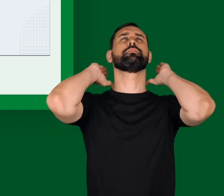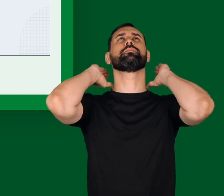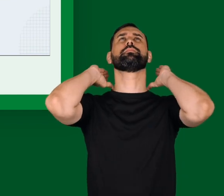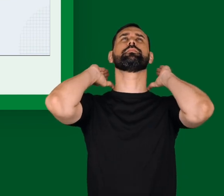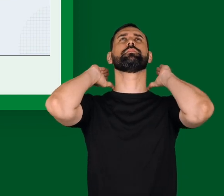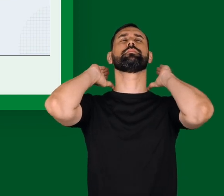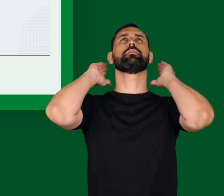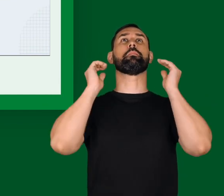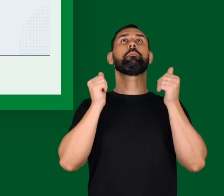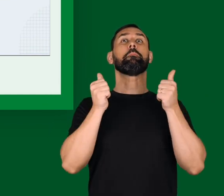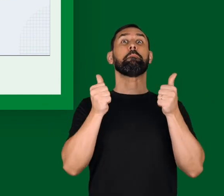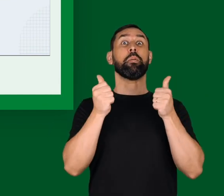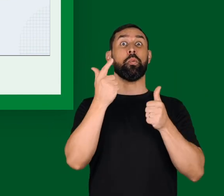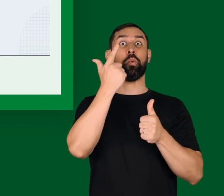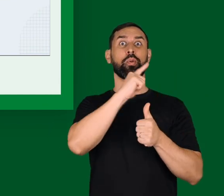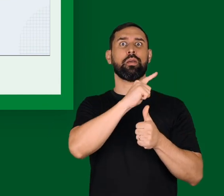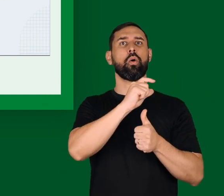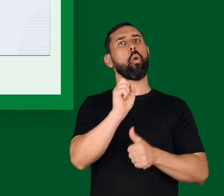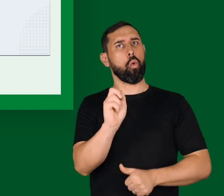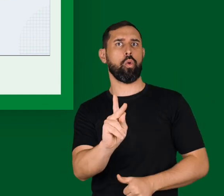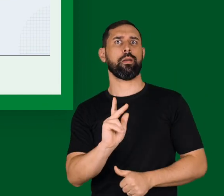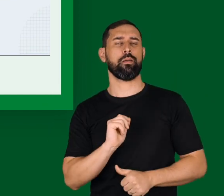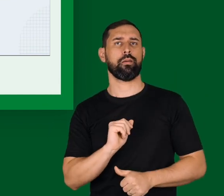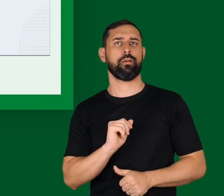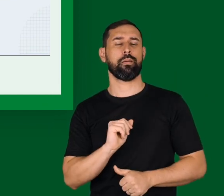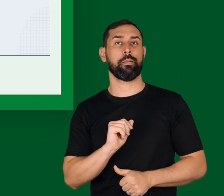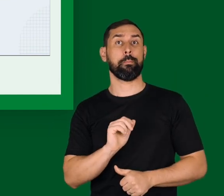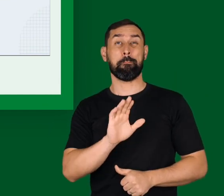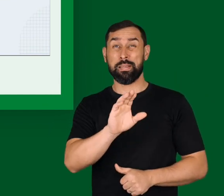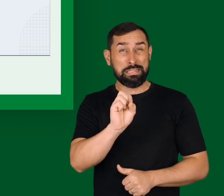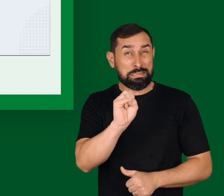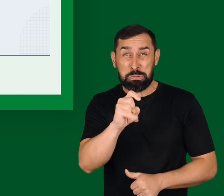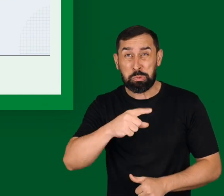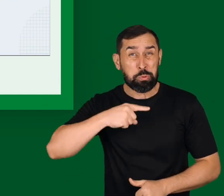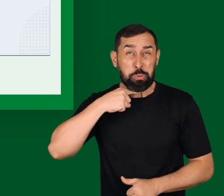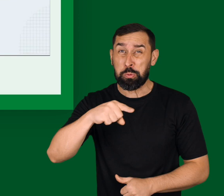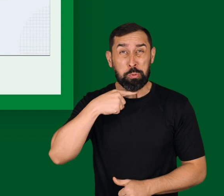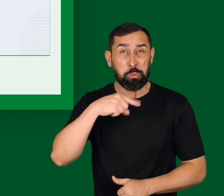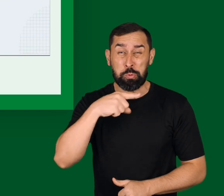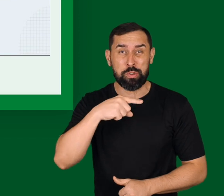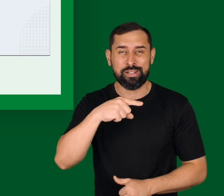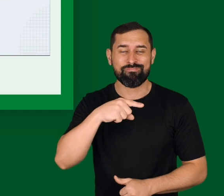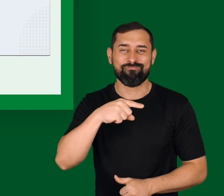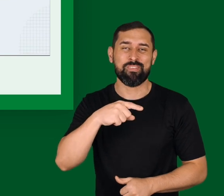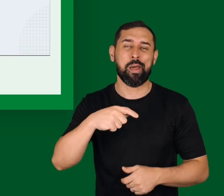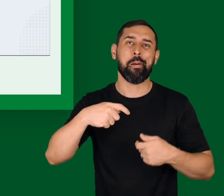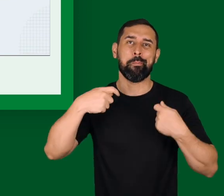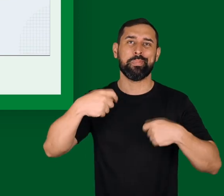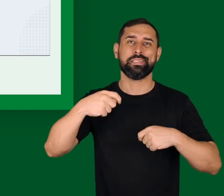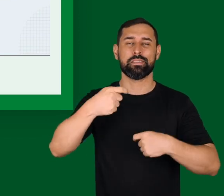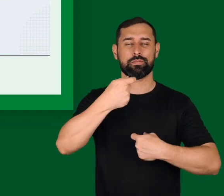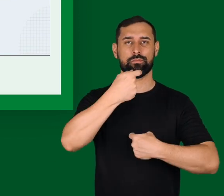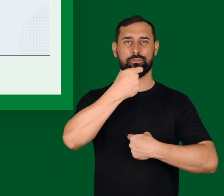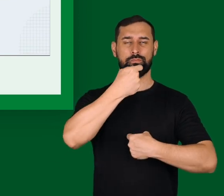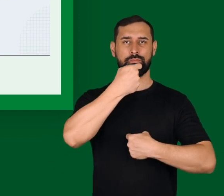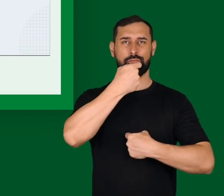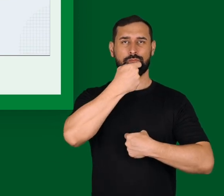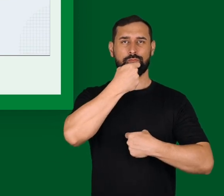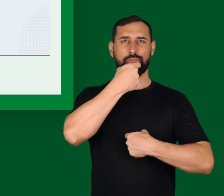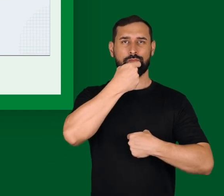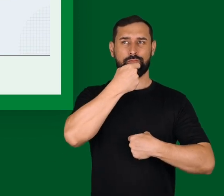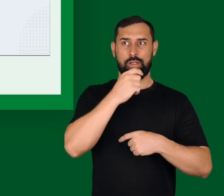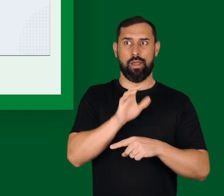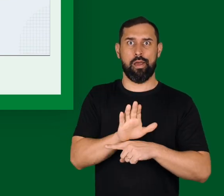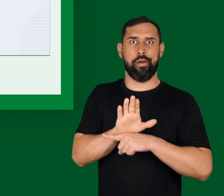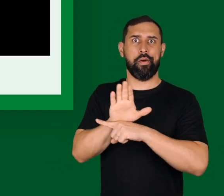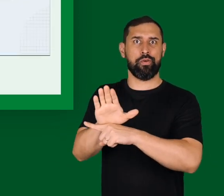aquela criança consegue manter a via aérea sustentada apenas com medidas básicas, que seria o posicionamento, ou se ela não é mantível